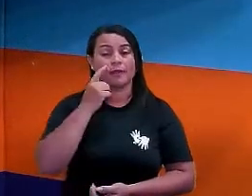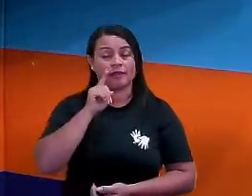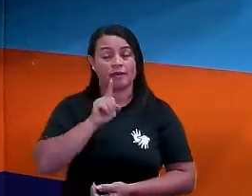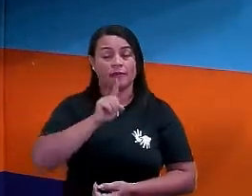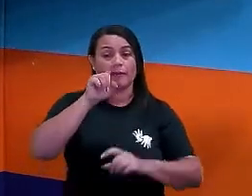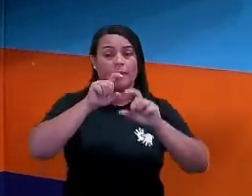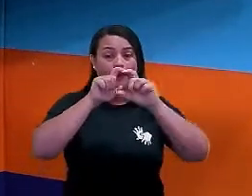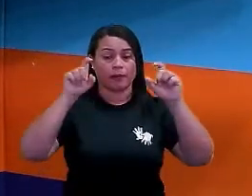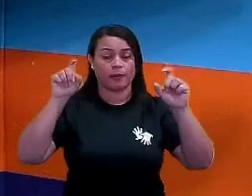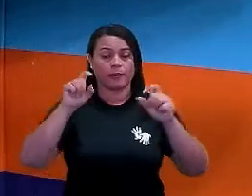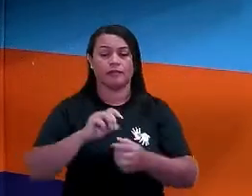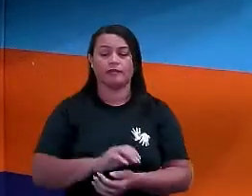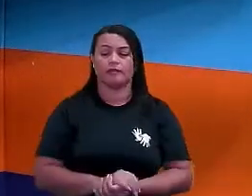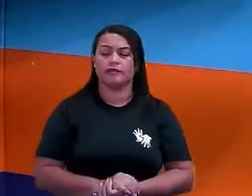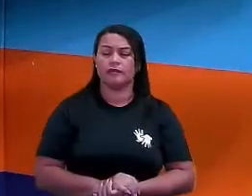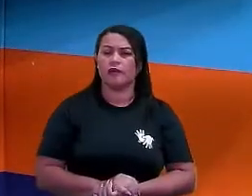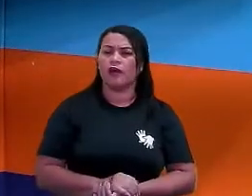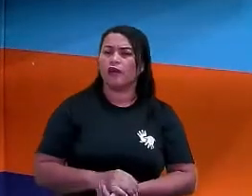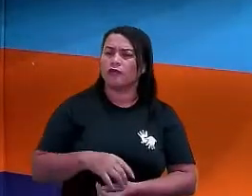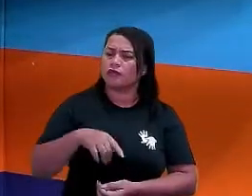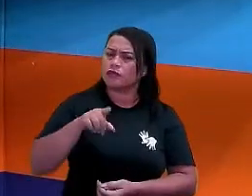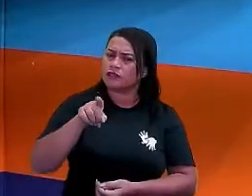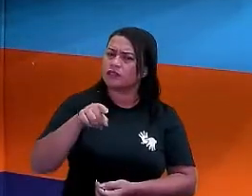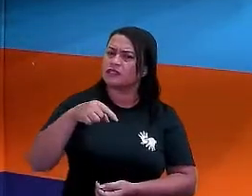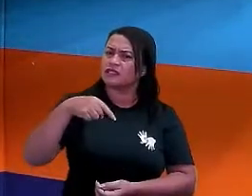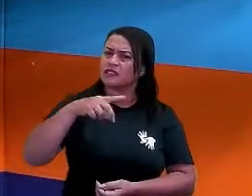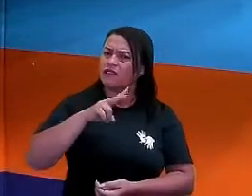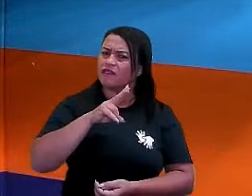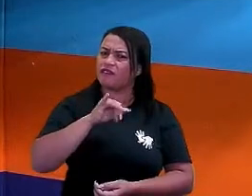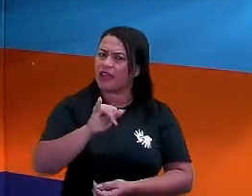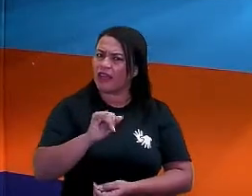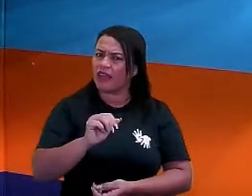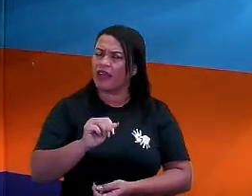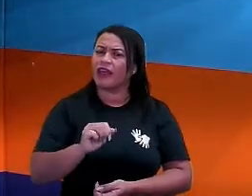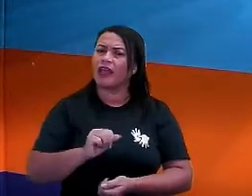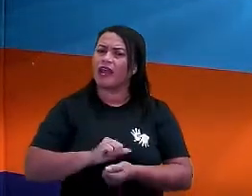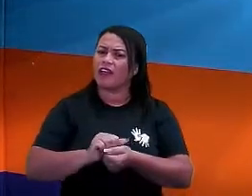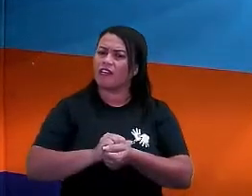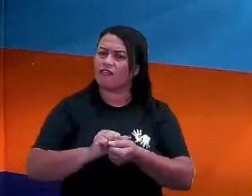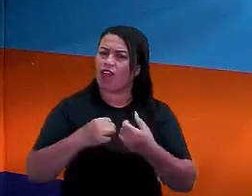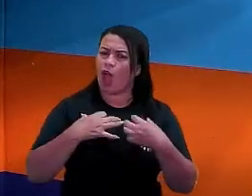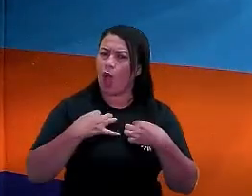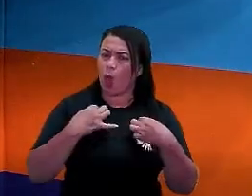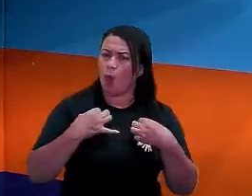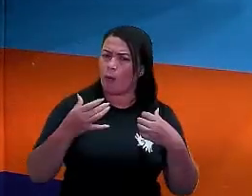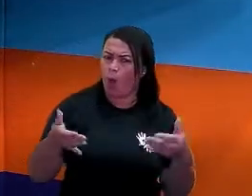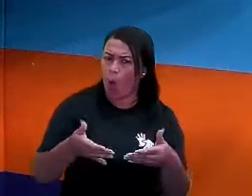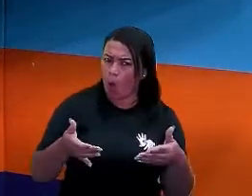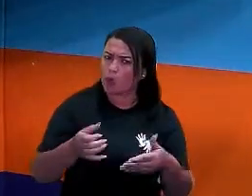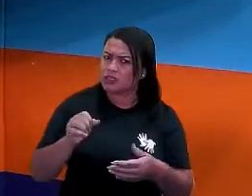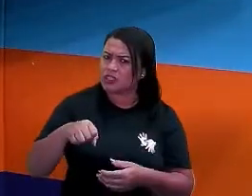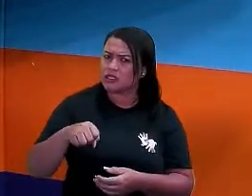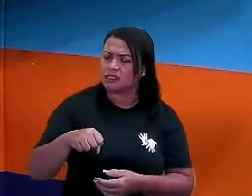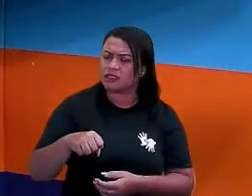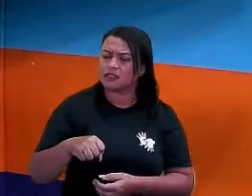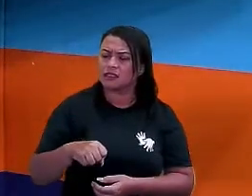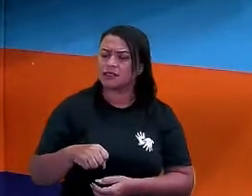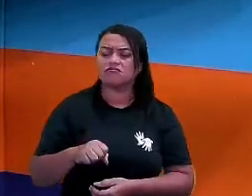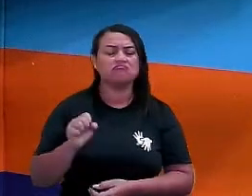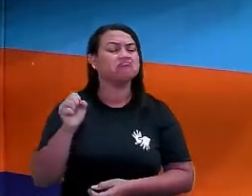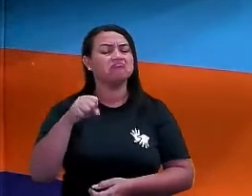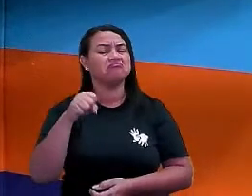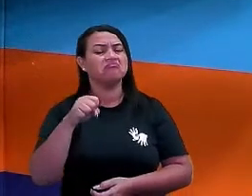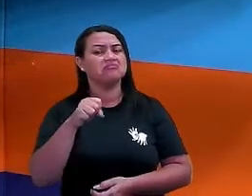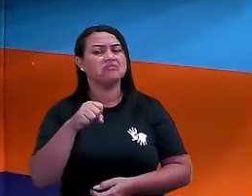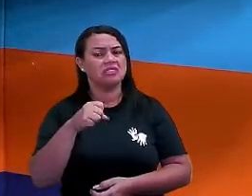a pergunta é se você vai para a lavanderia hoje. Se você vai para a lavanderia hoje. Yes, I am. Sim, eu vou.